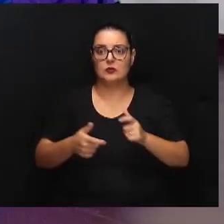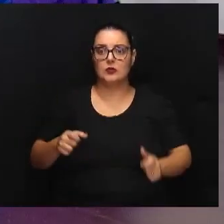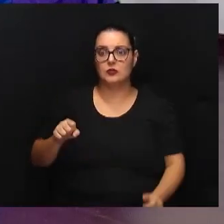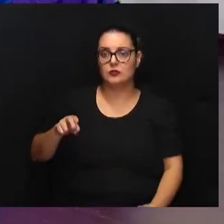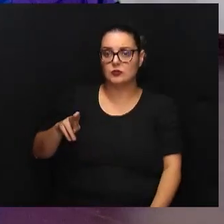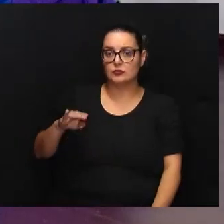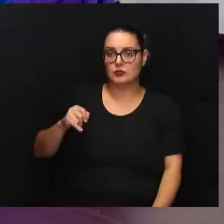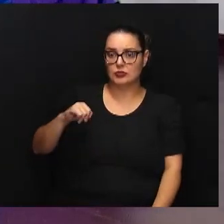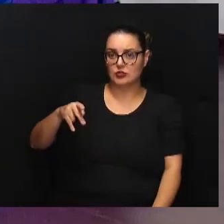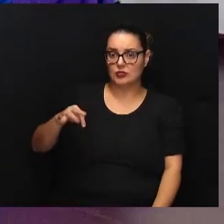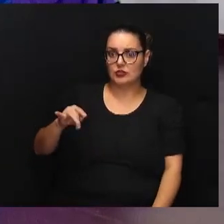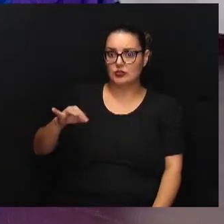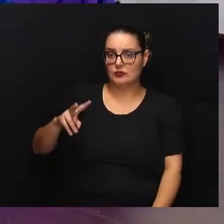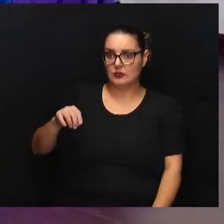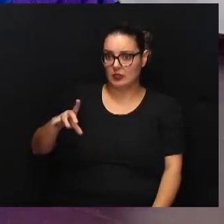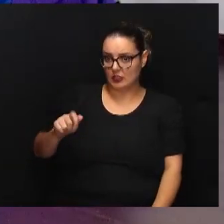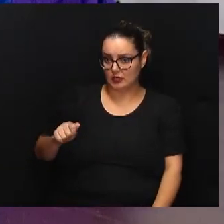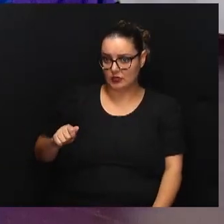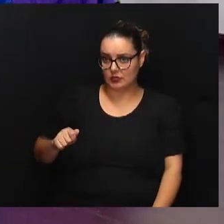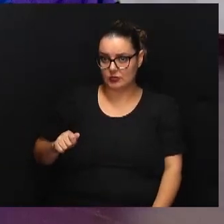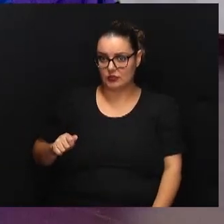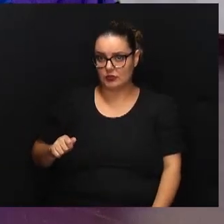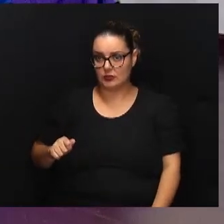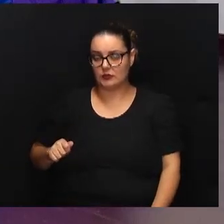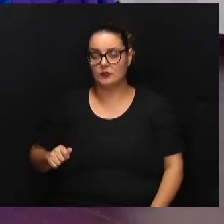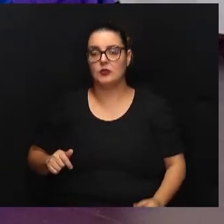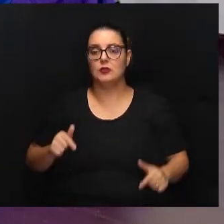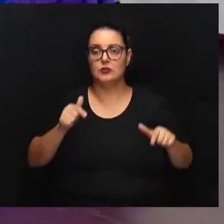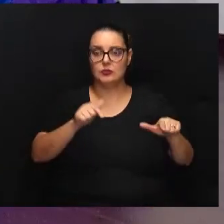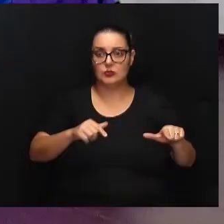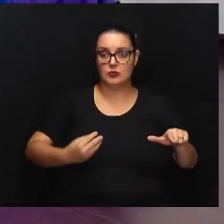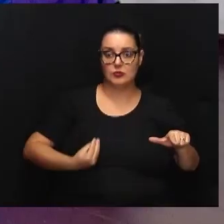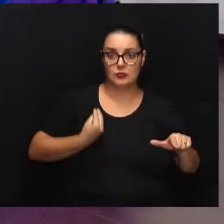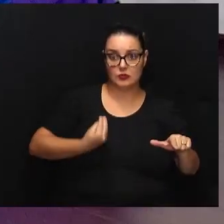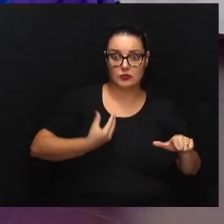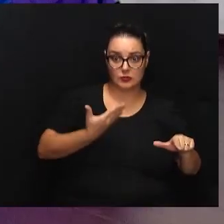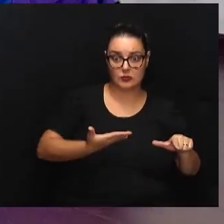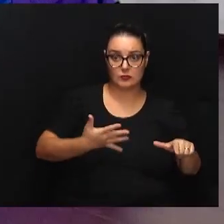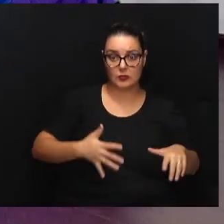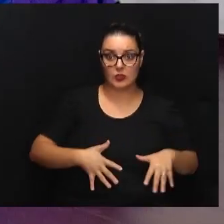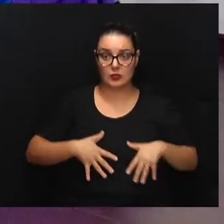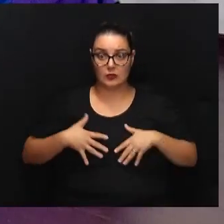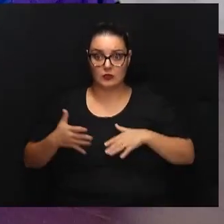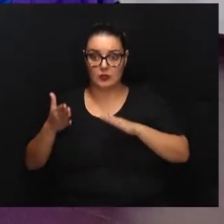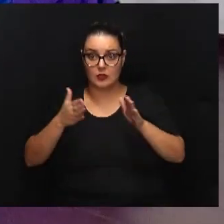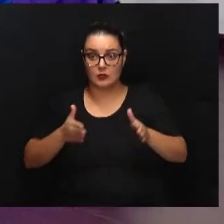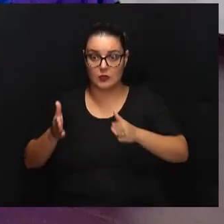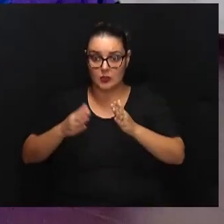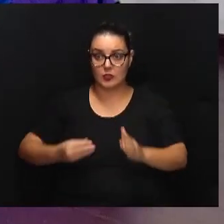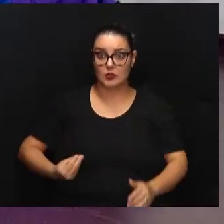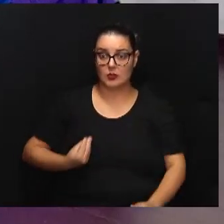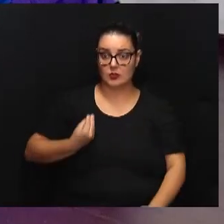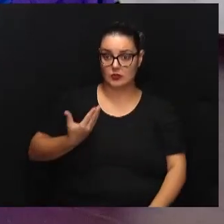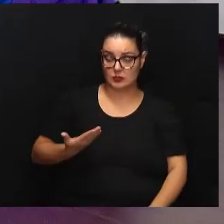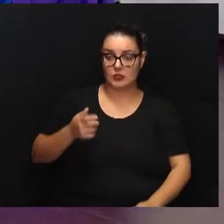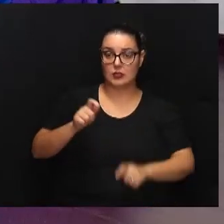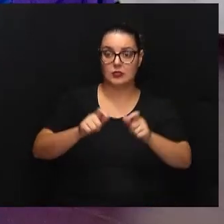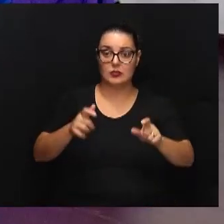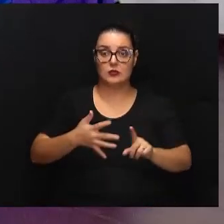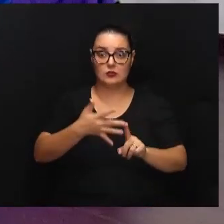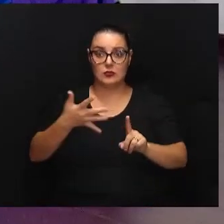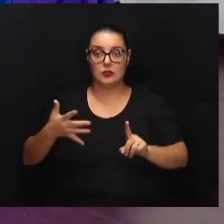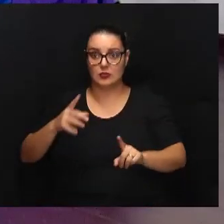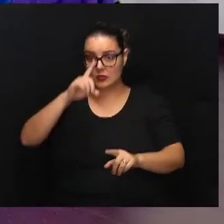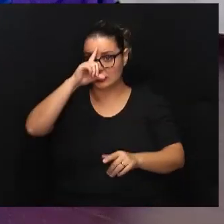de apenas um lugar de sobrevivência para um lugar de orgulho para produzir a vida. As pessoas LGBTs decidiram que a nossa luta seria na